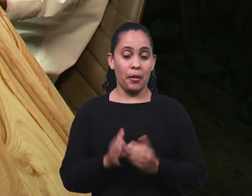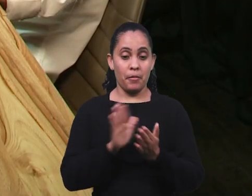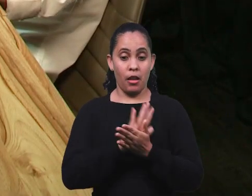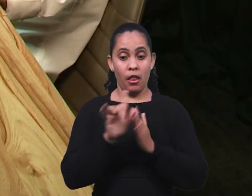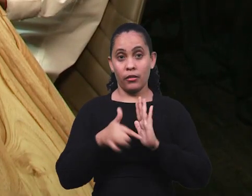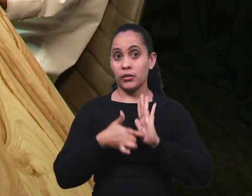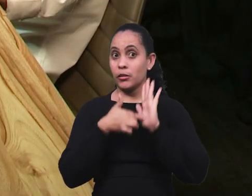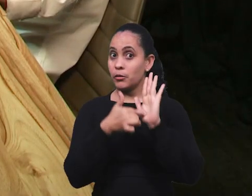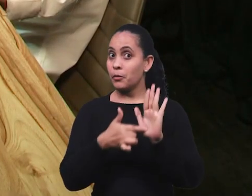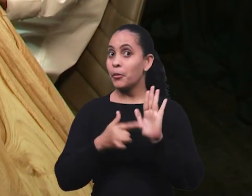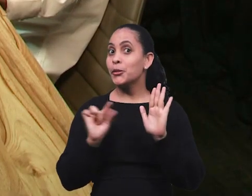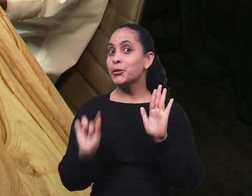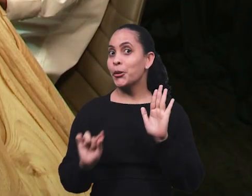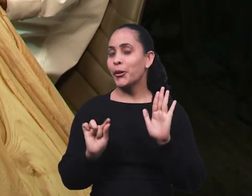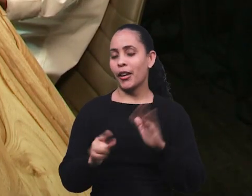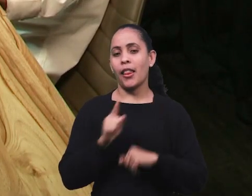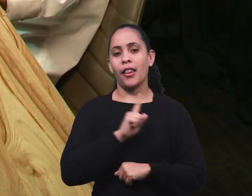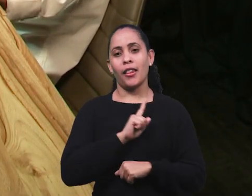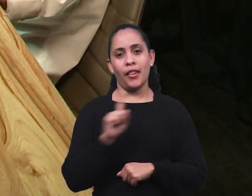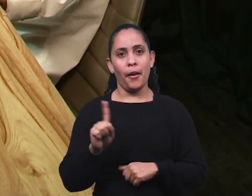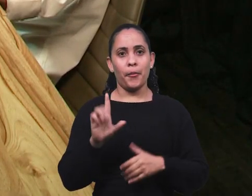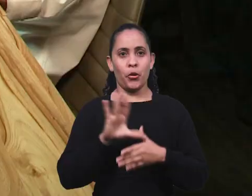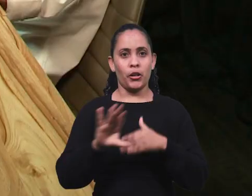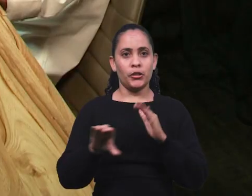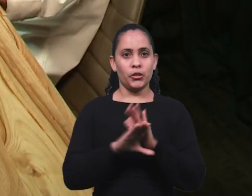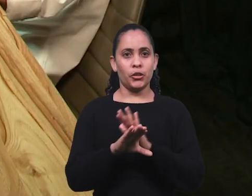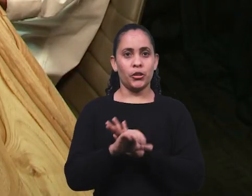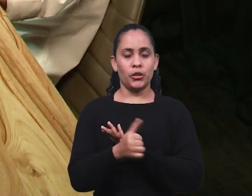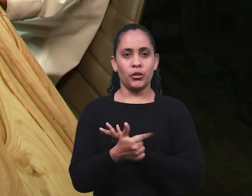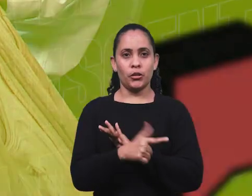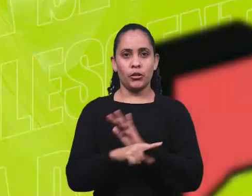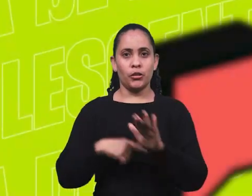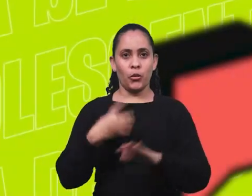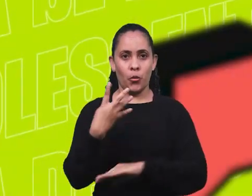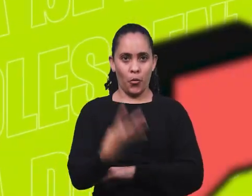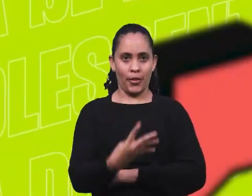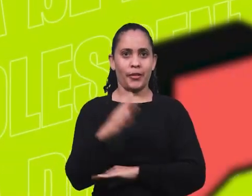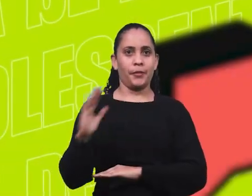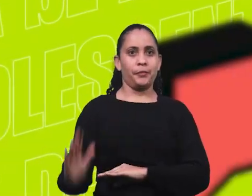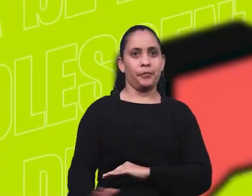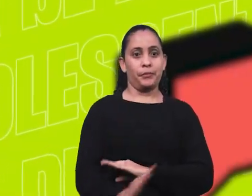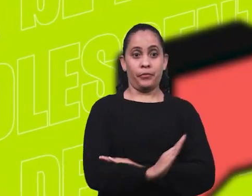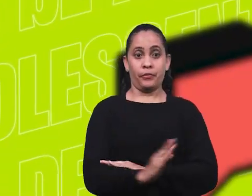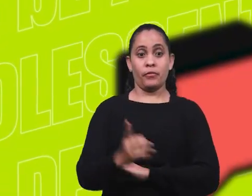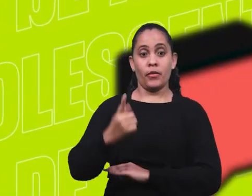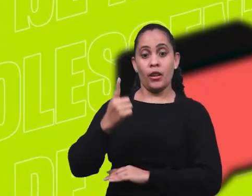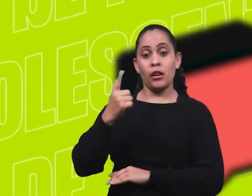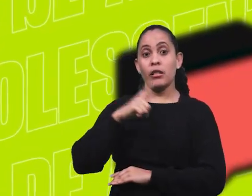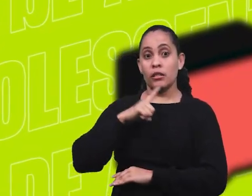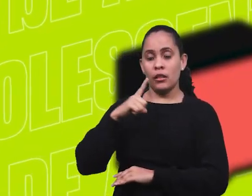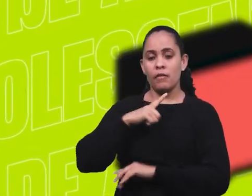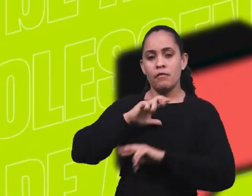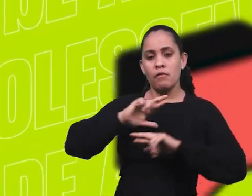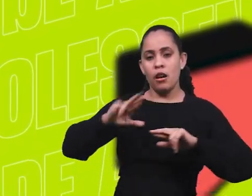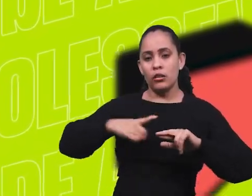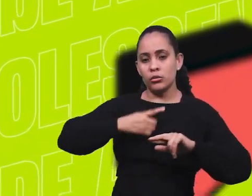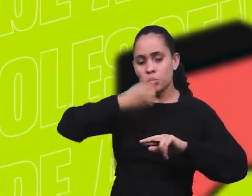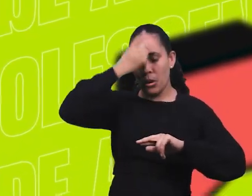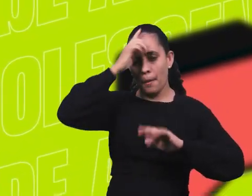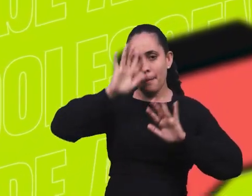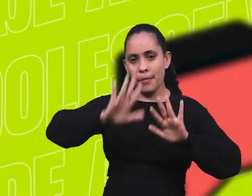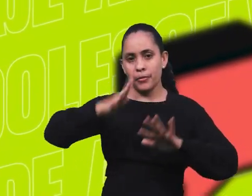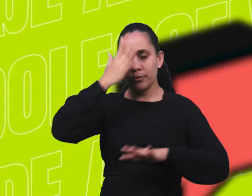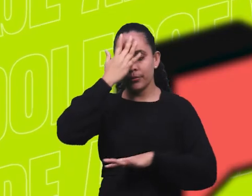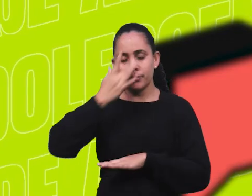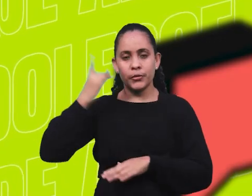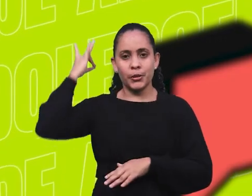palavra de Deus nos fala lá em Coríntios, 1 Coríntios 12:4. Ora, há diversidade de dons, mas o Espírito